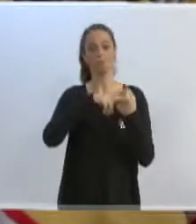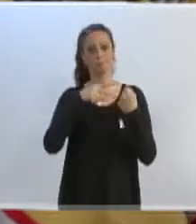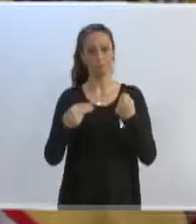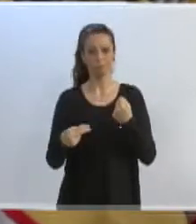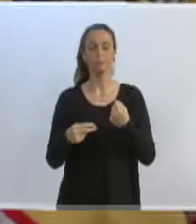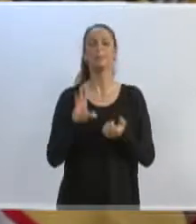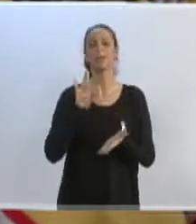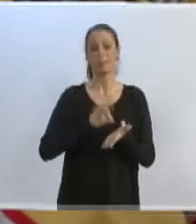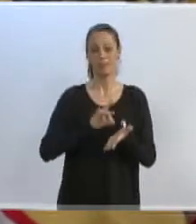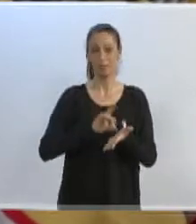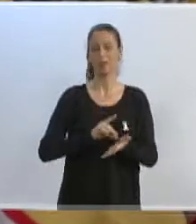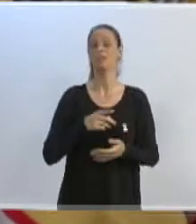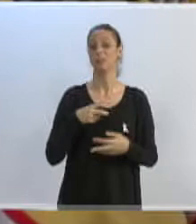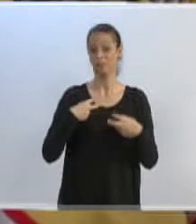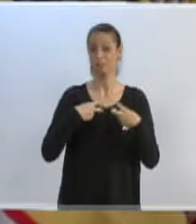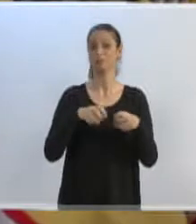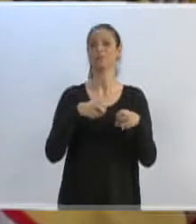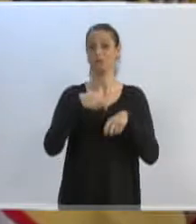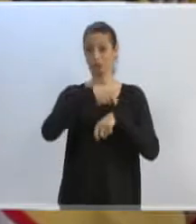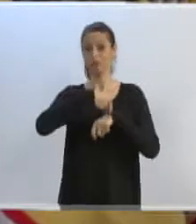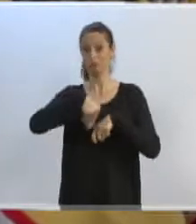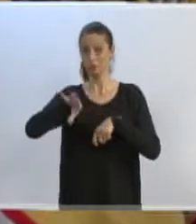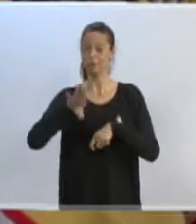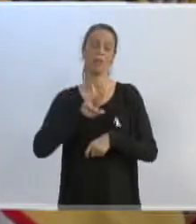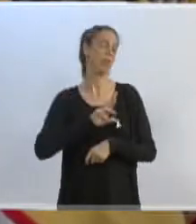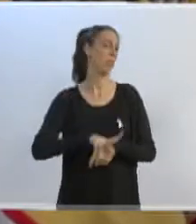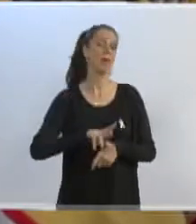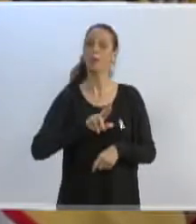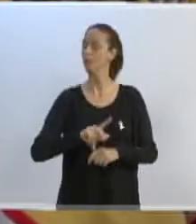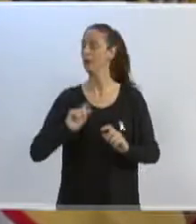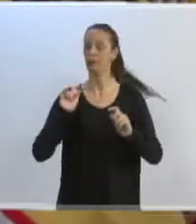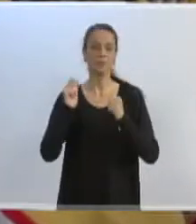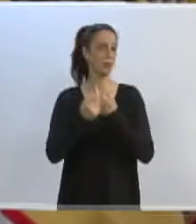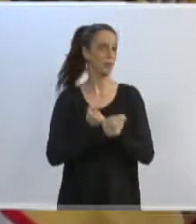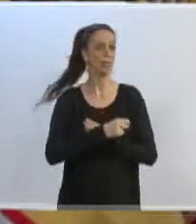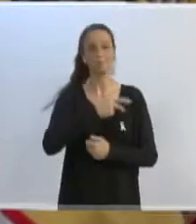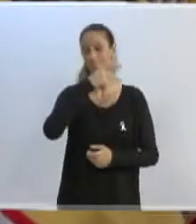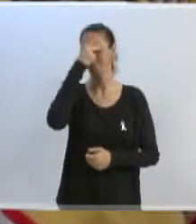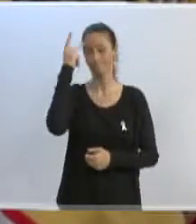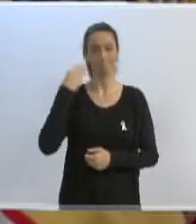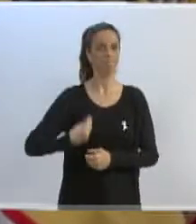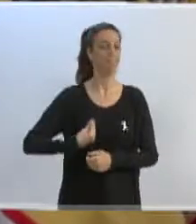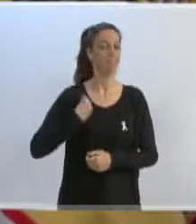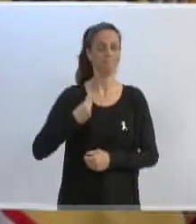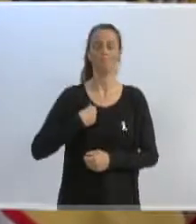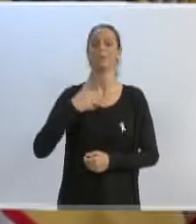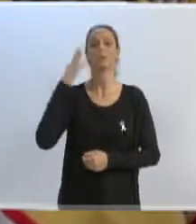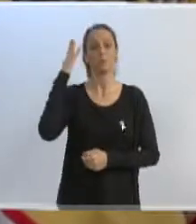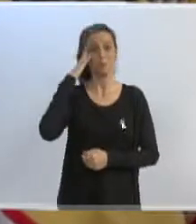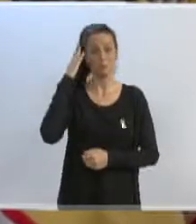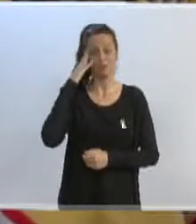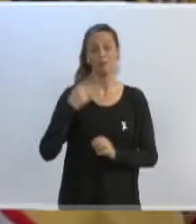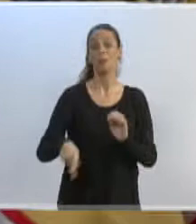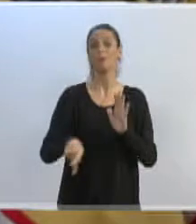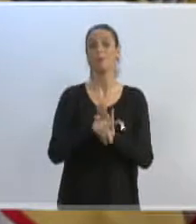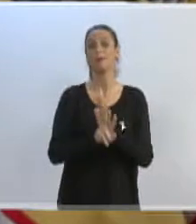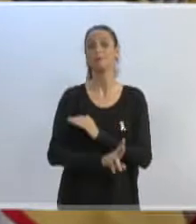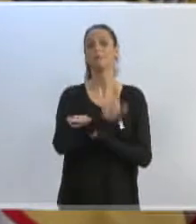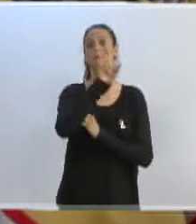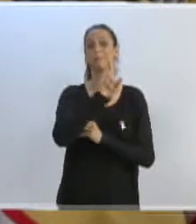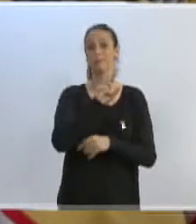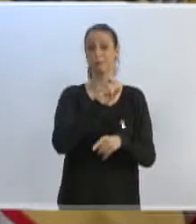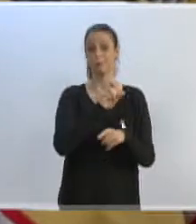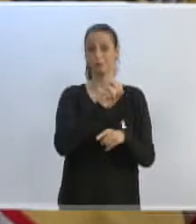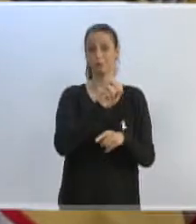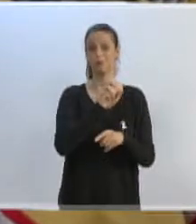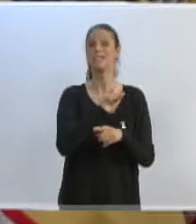teve um transporte que não era adequado, né, para as pessoas que estavam ali presentes. A gente sabe que é uma competência do Estado a contratação